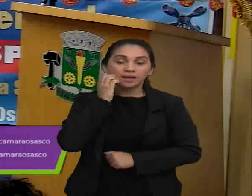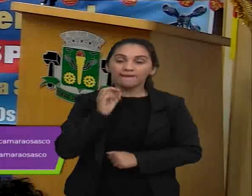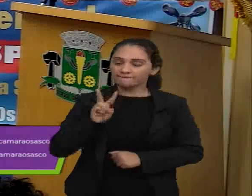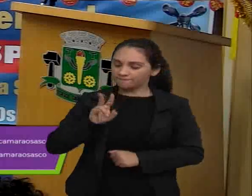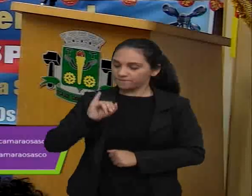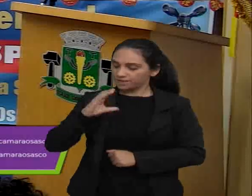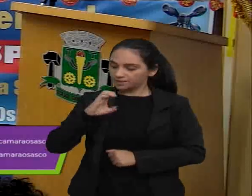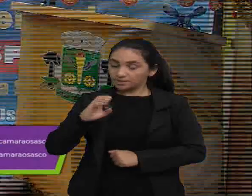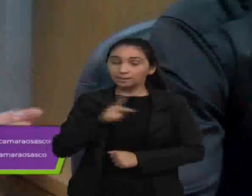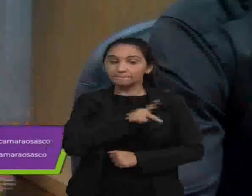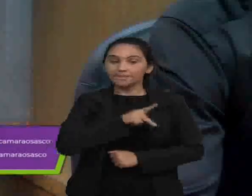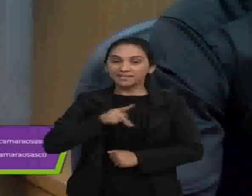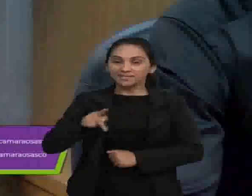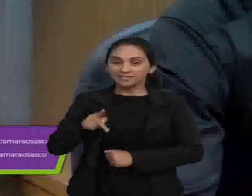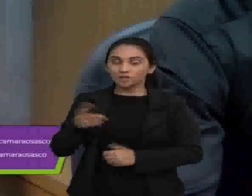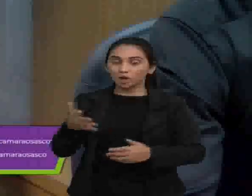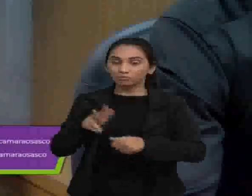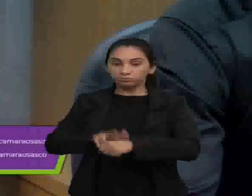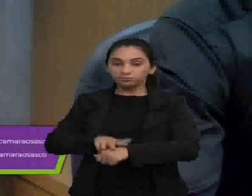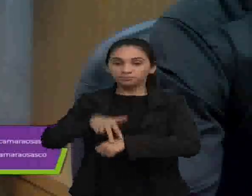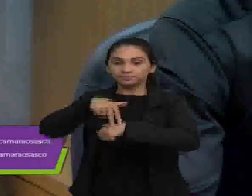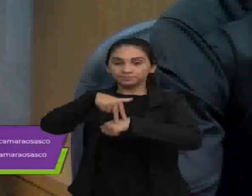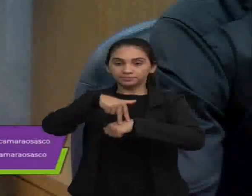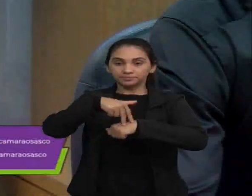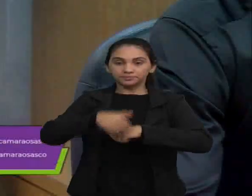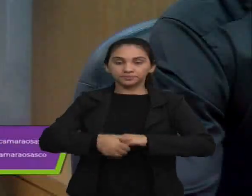dessa frente parlamentar para fazer uso da palavra